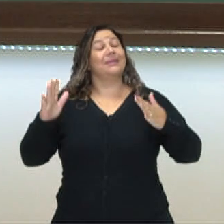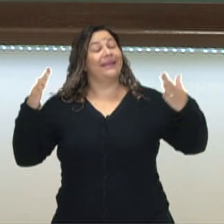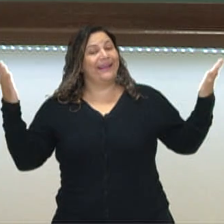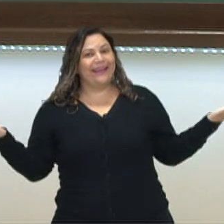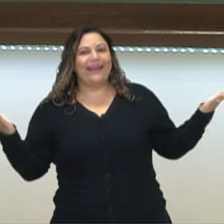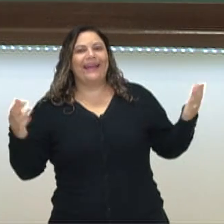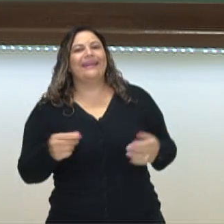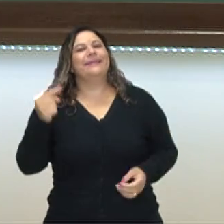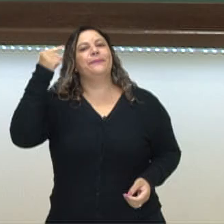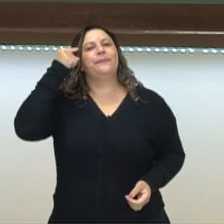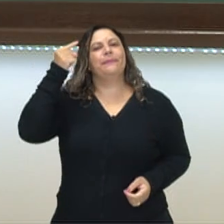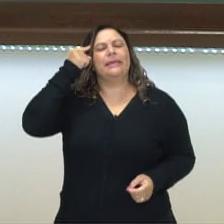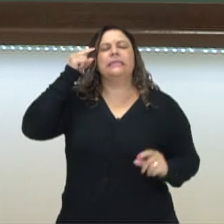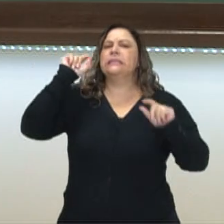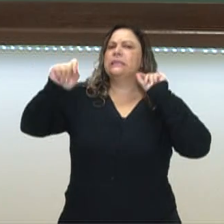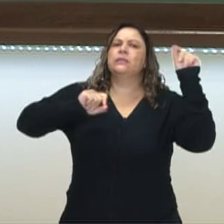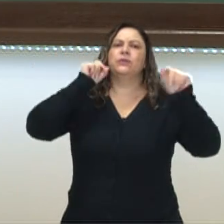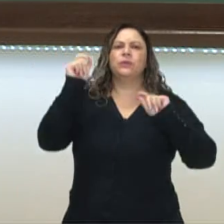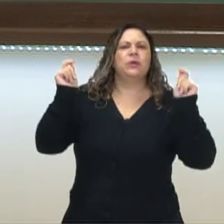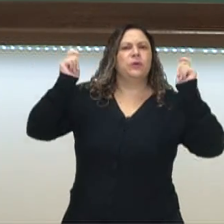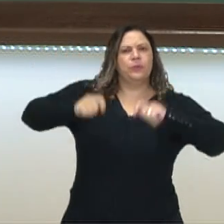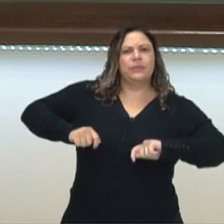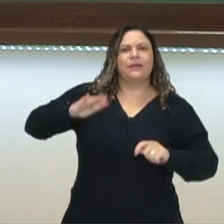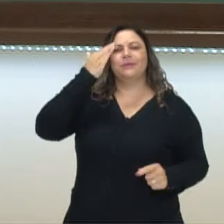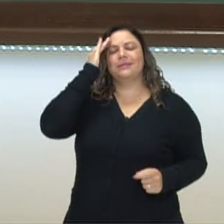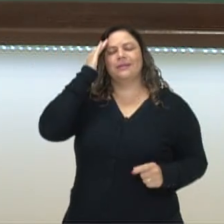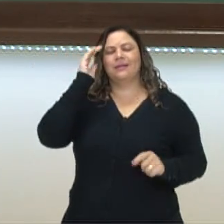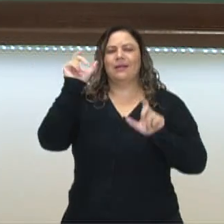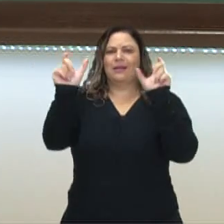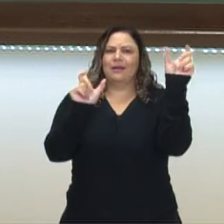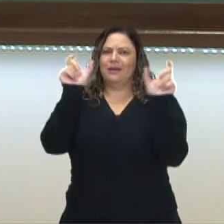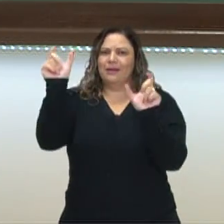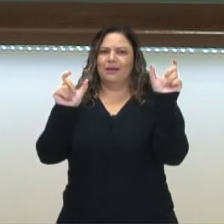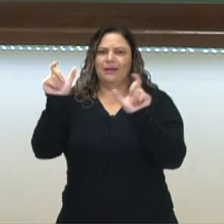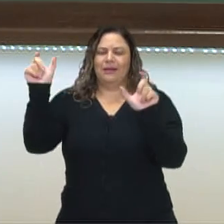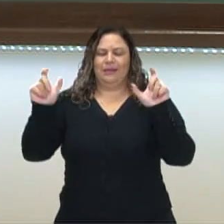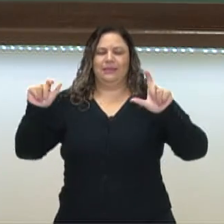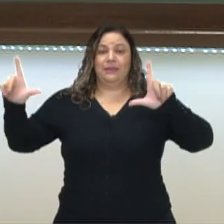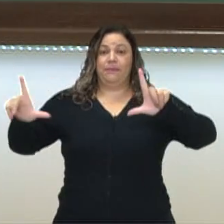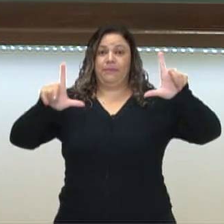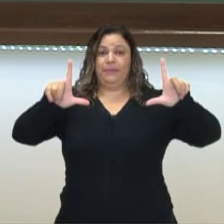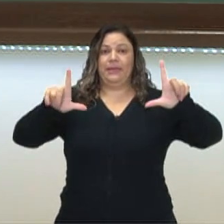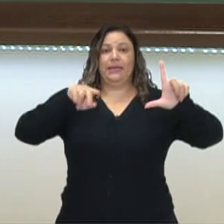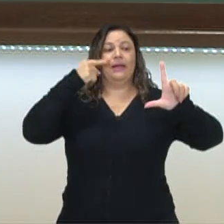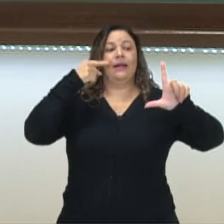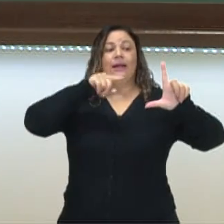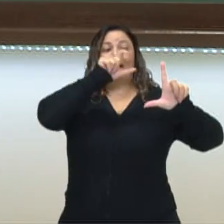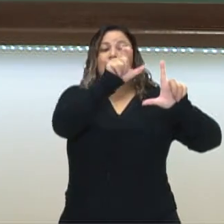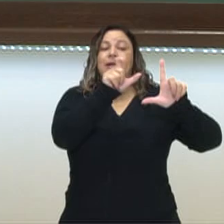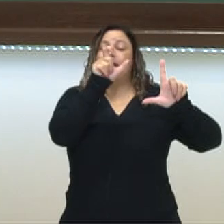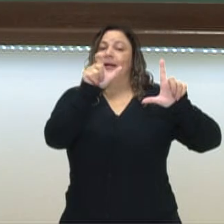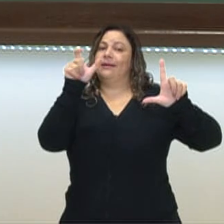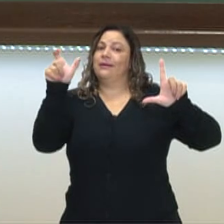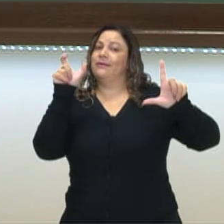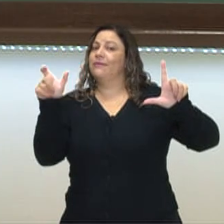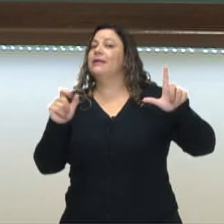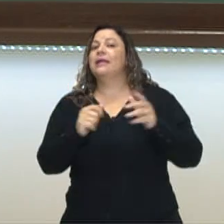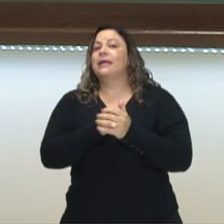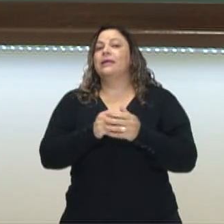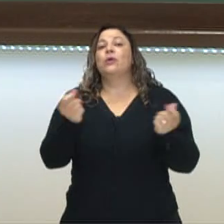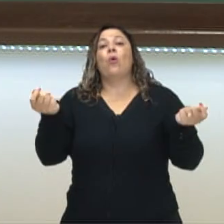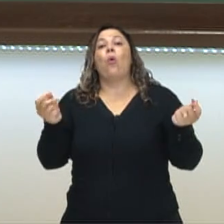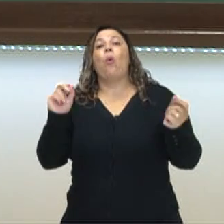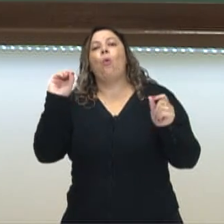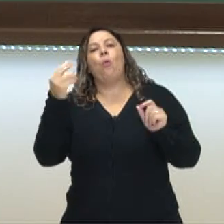Deu para pensar, então, que podemos compreender dessas palavras aqui como virtude e o seu contrário, quais